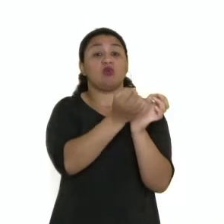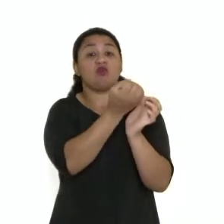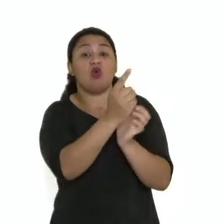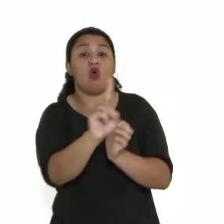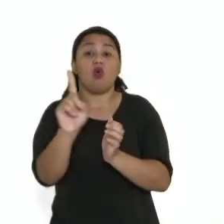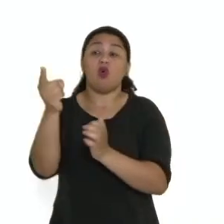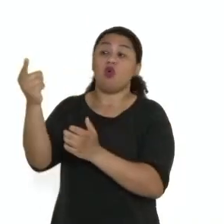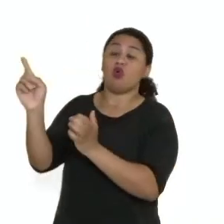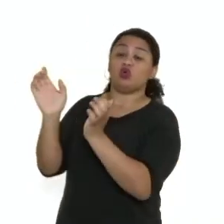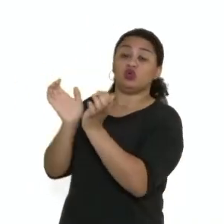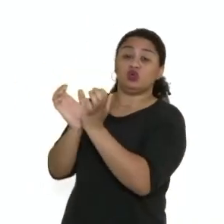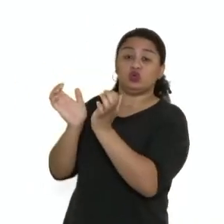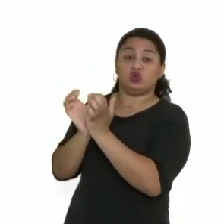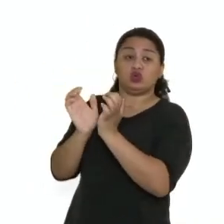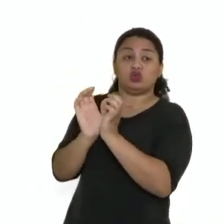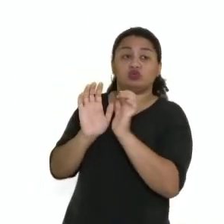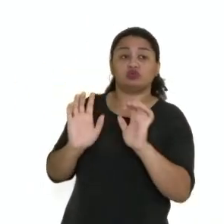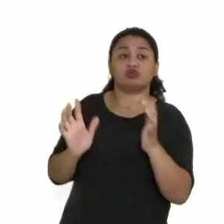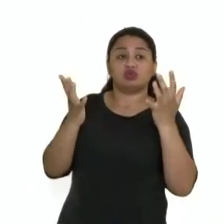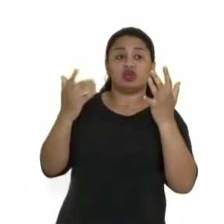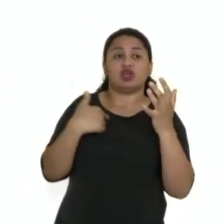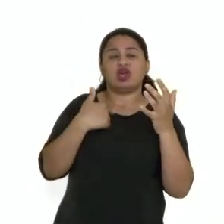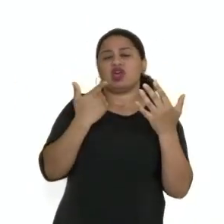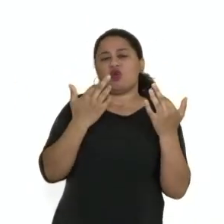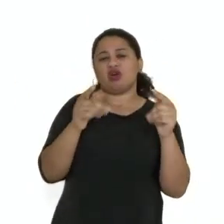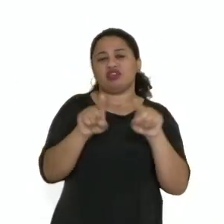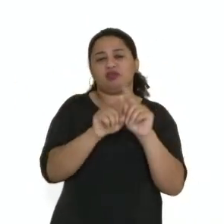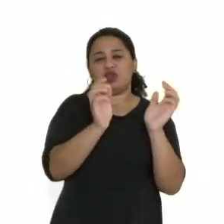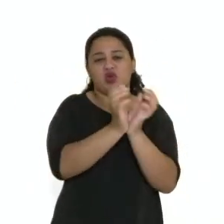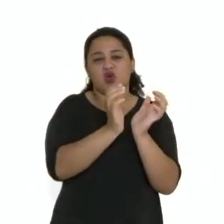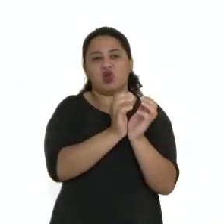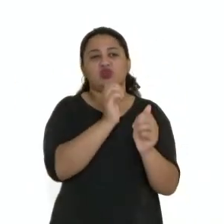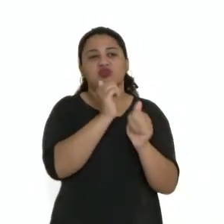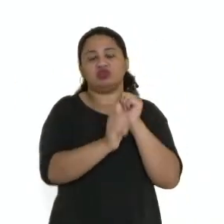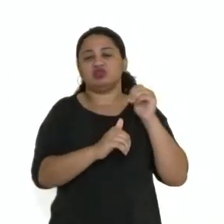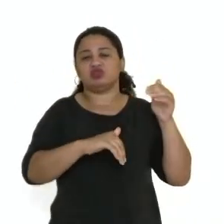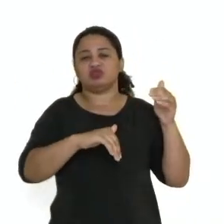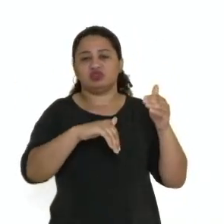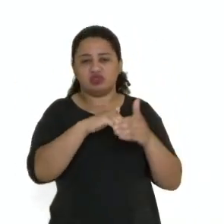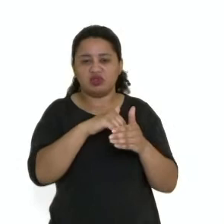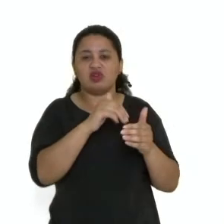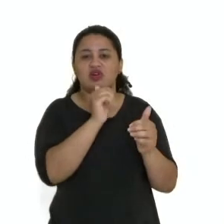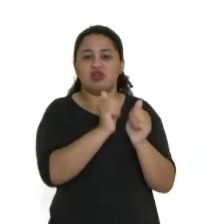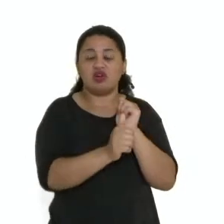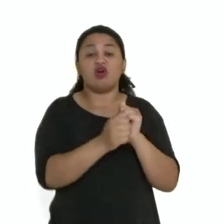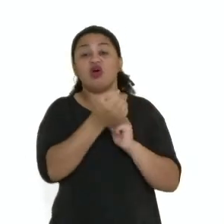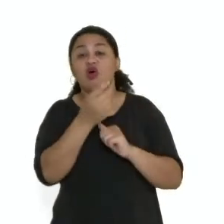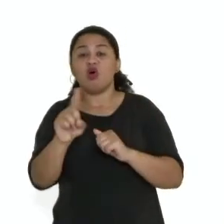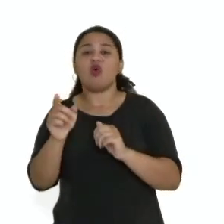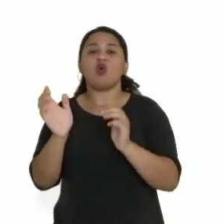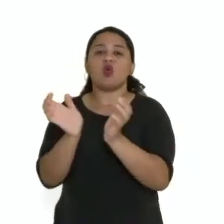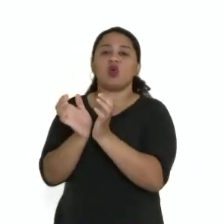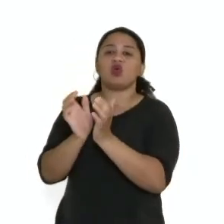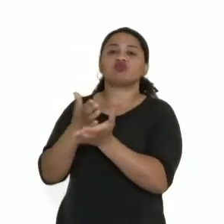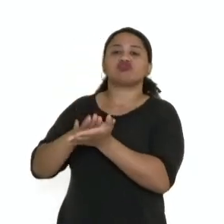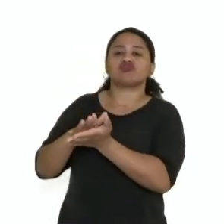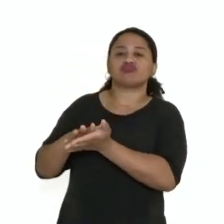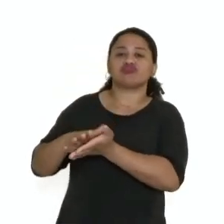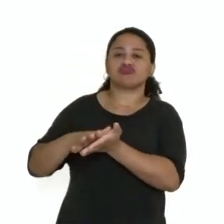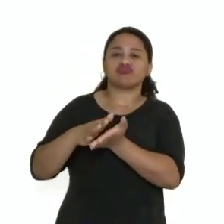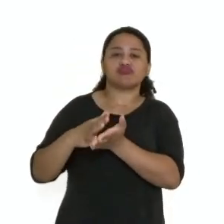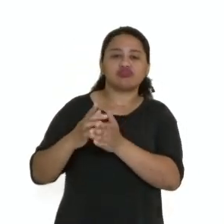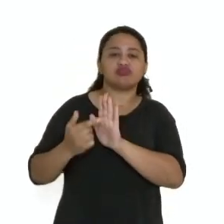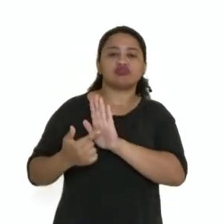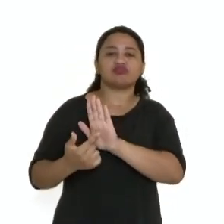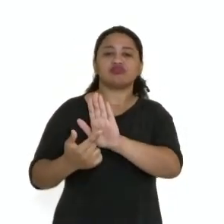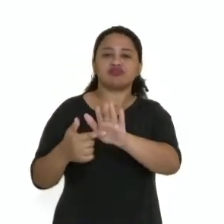outro, né, assim como ocorre, por exemplo, com os times de futebol e também as escolas de samba. Então, a palavra fã, ela reforça a afeição